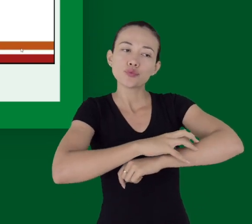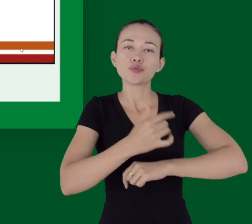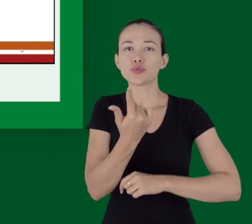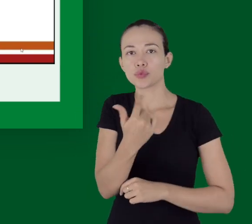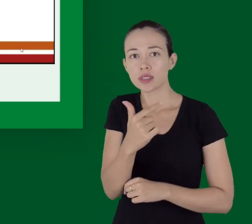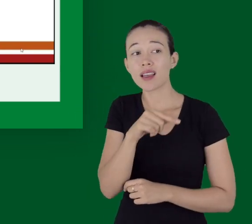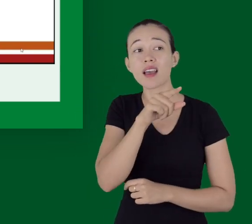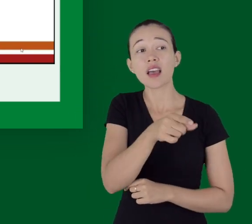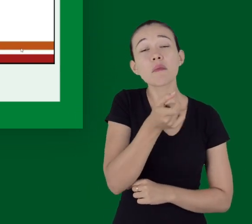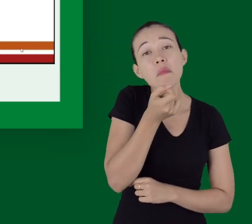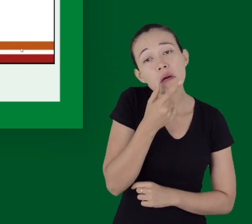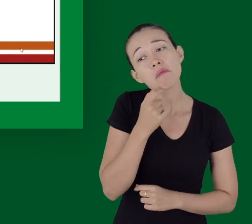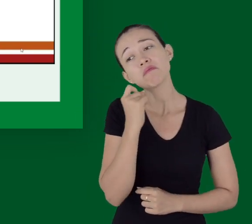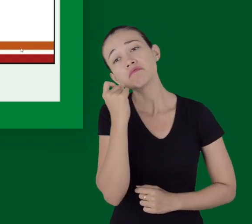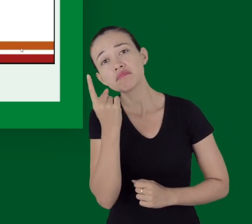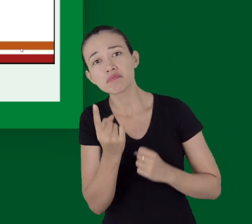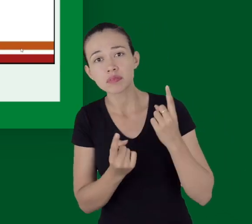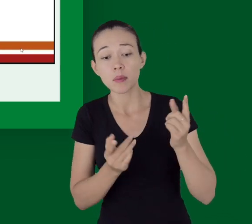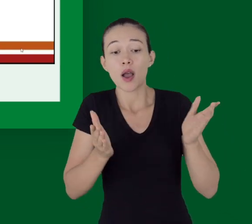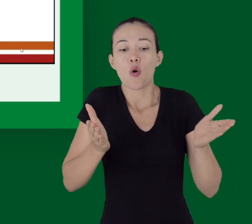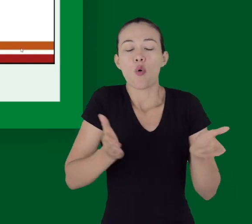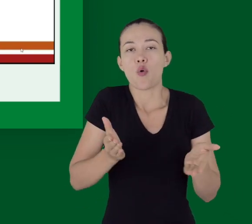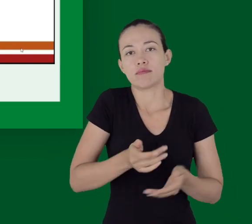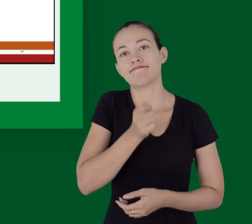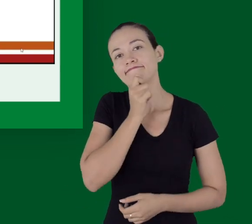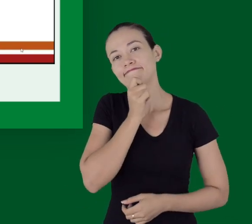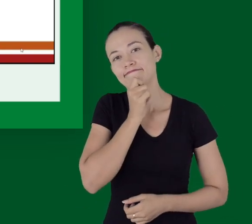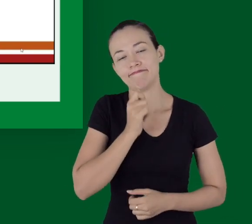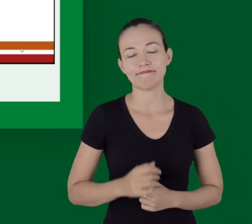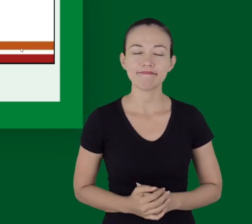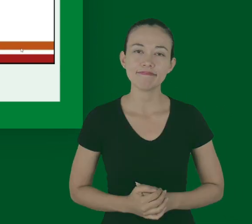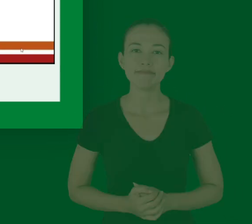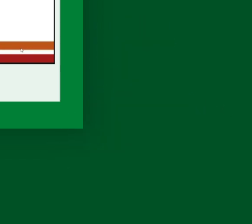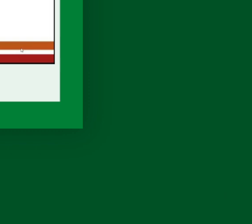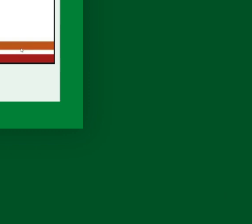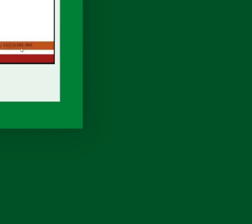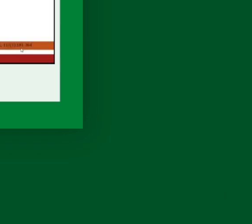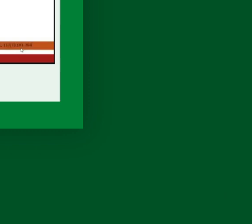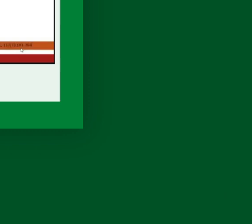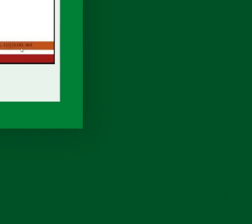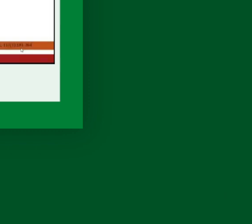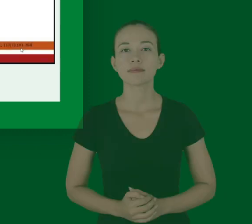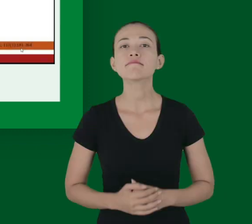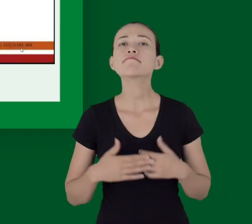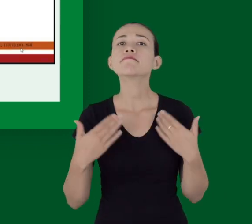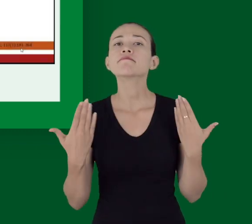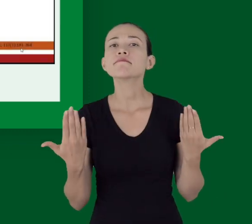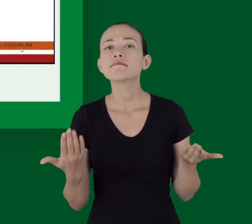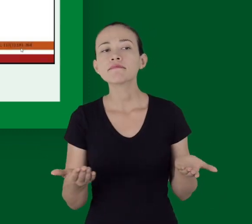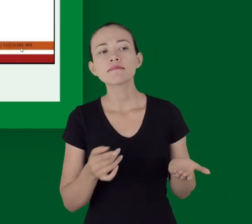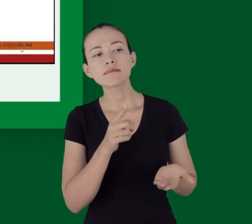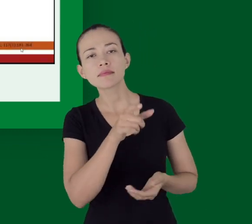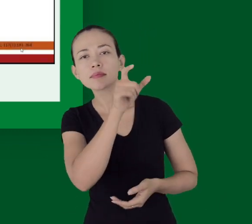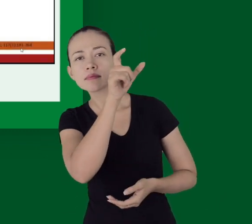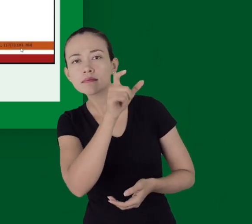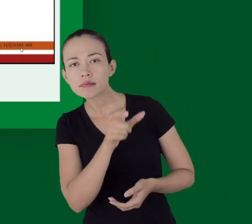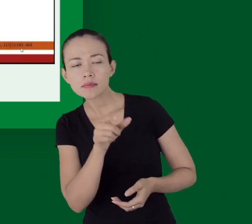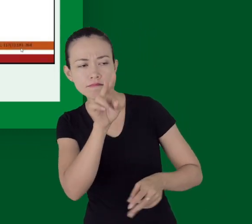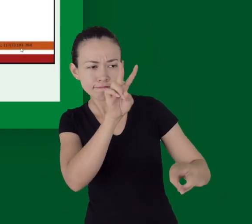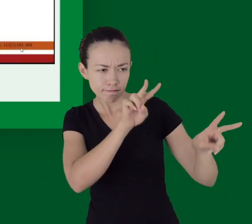não tomou as medicações, não se lembrava quais eram, e não tinha alergia a nada, tá? E qual o objetivo